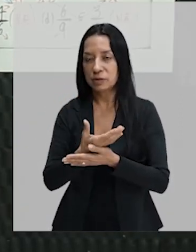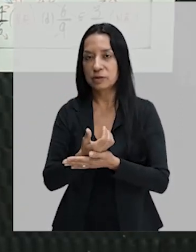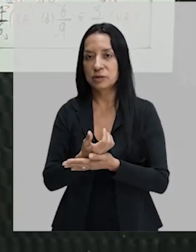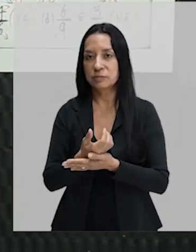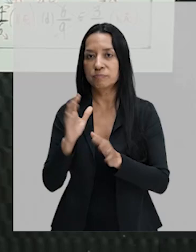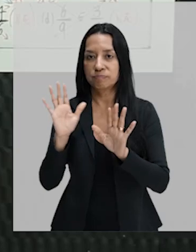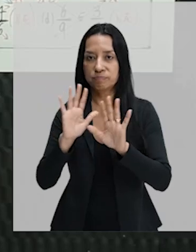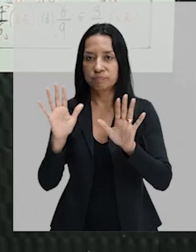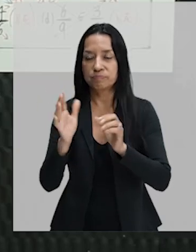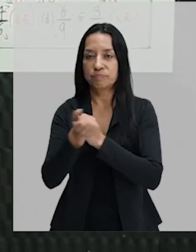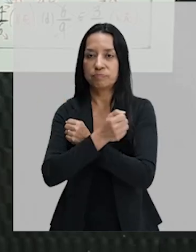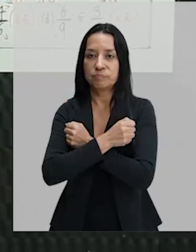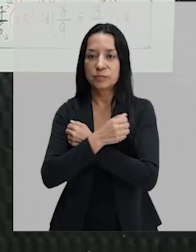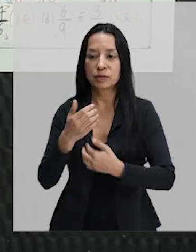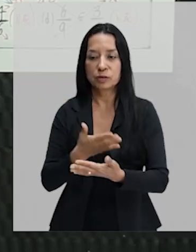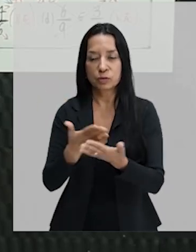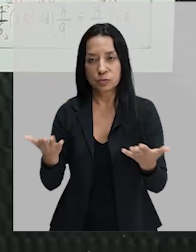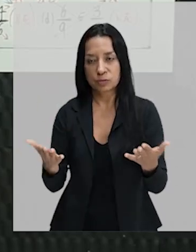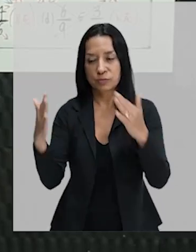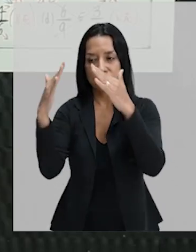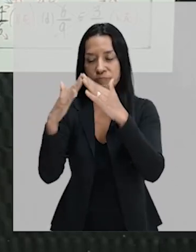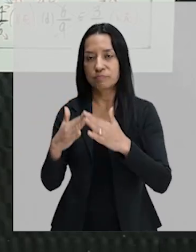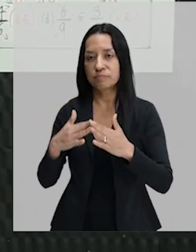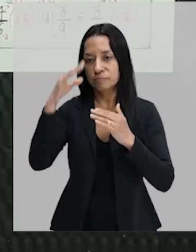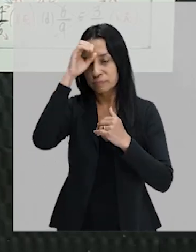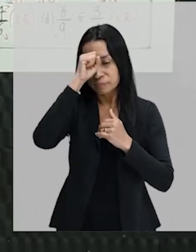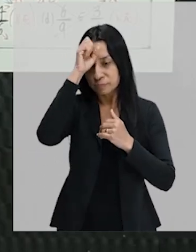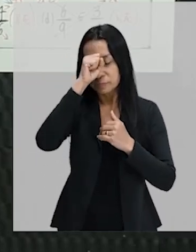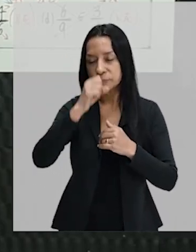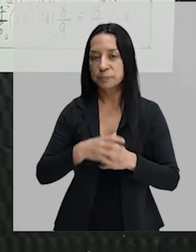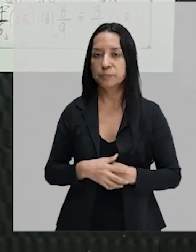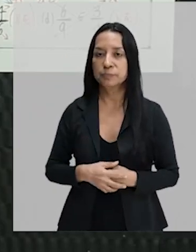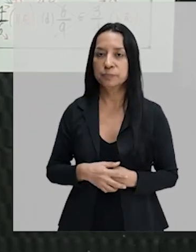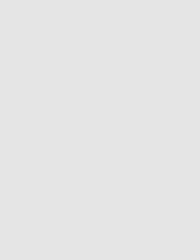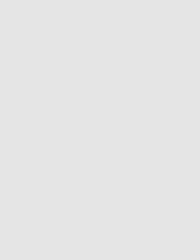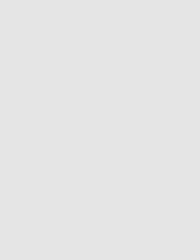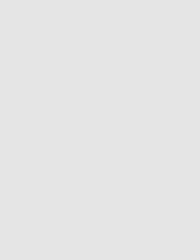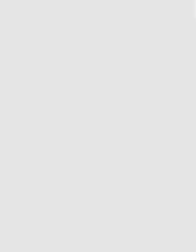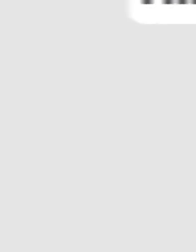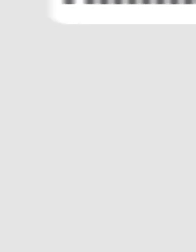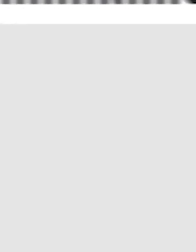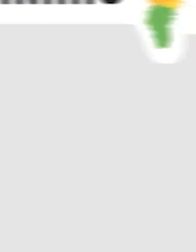Valeu, turminha. Abraço a todos. Já sabe, hashtag fica em casa aprendendo.